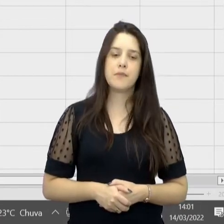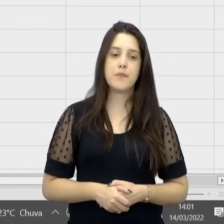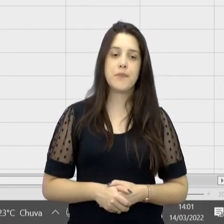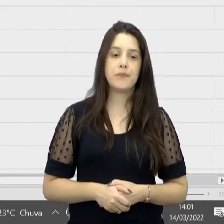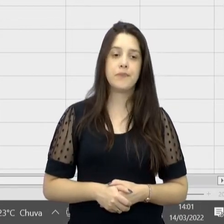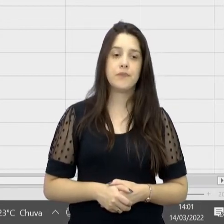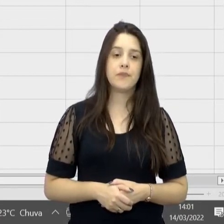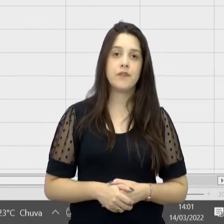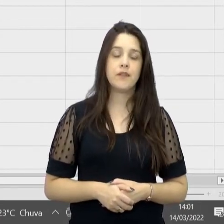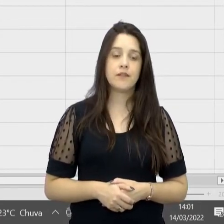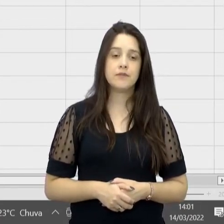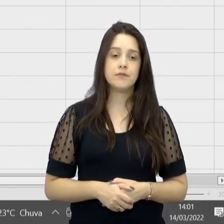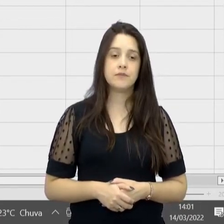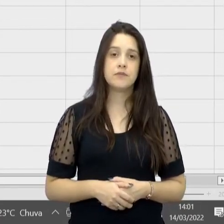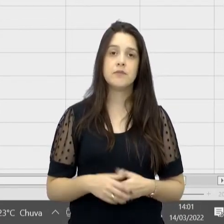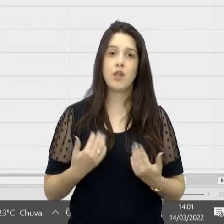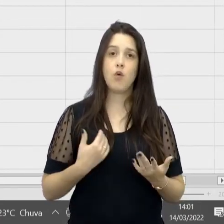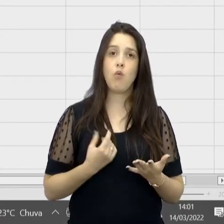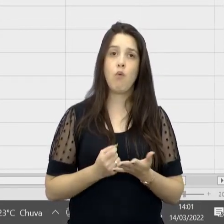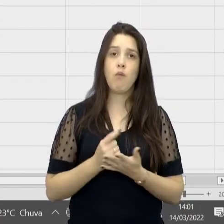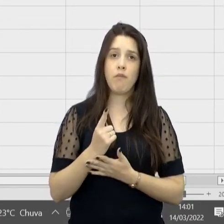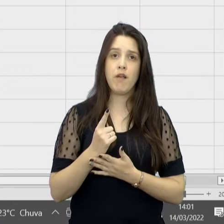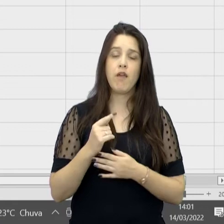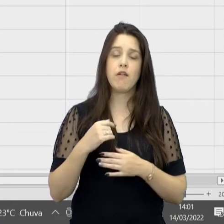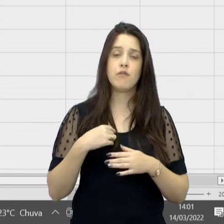E eu paguei nesse tênis